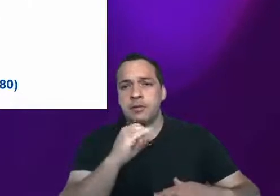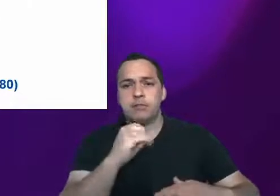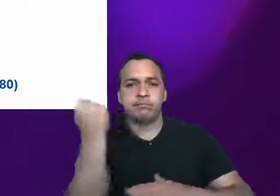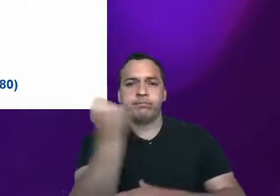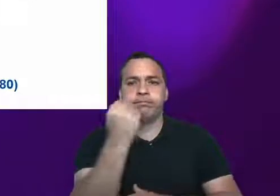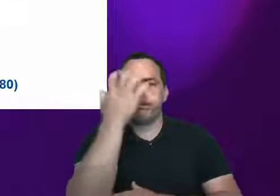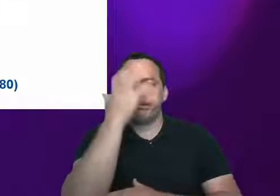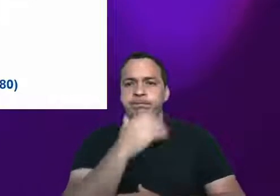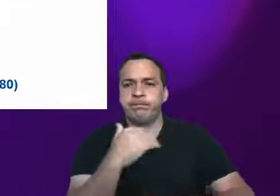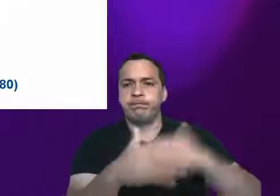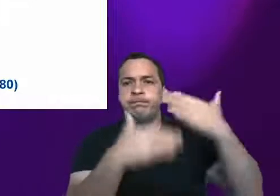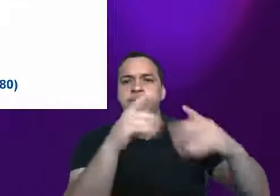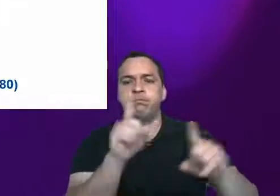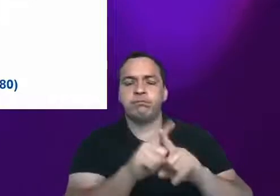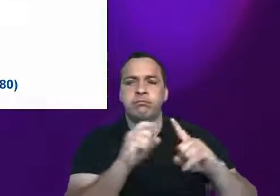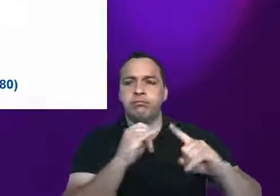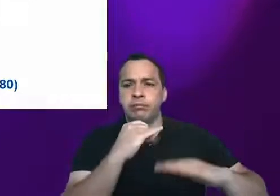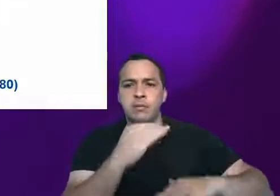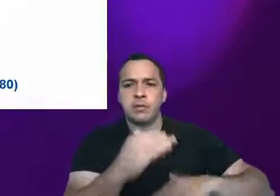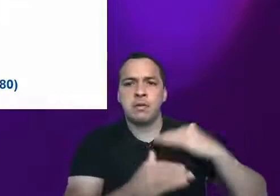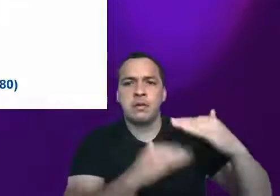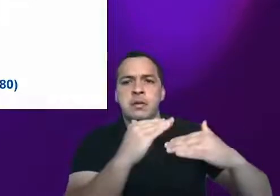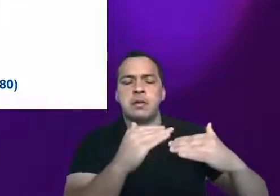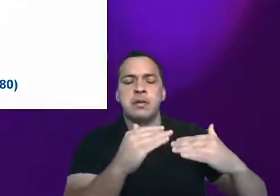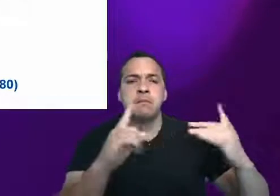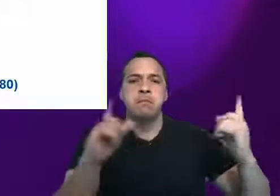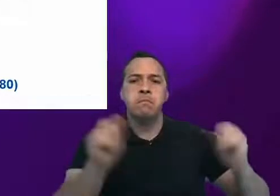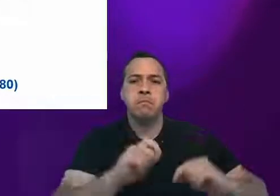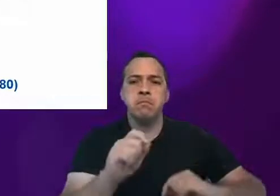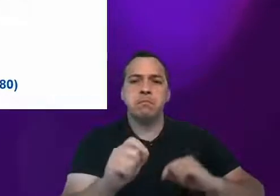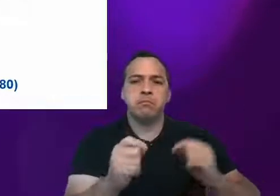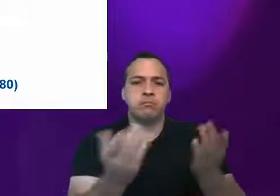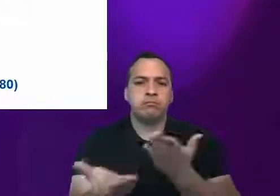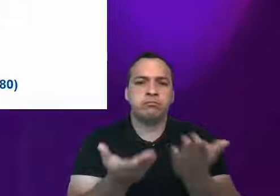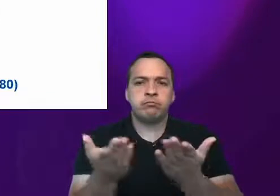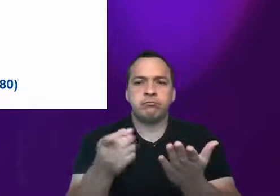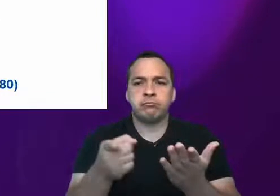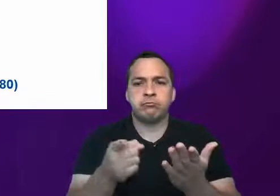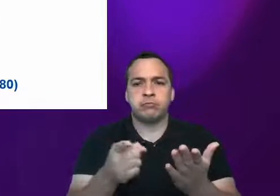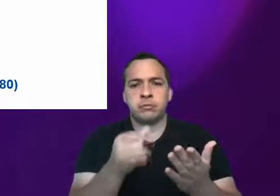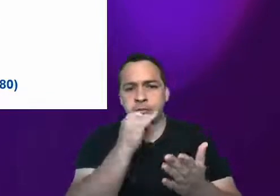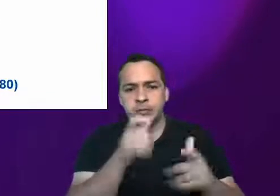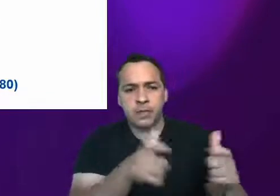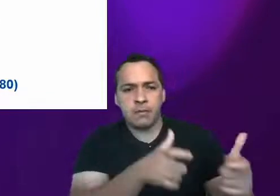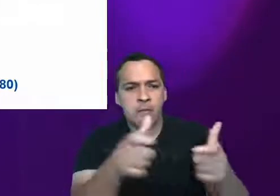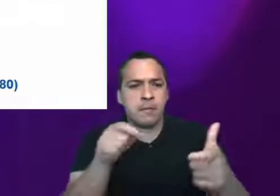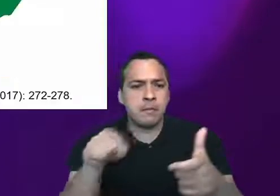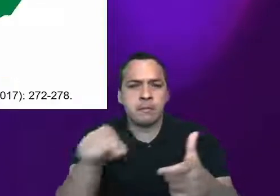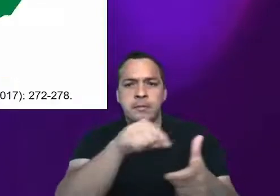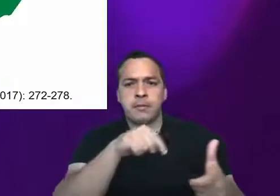isso avançando um pouquinho na possibilidade da terapia loco-regional.